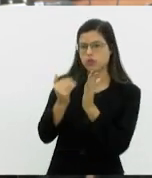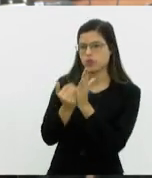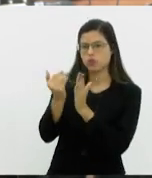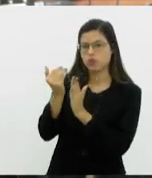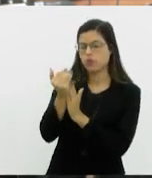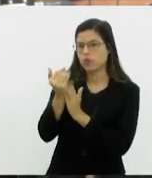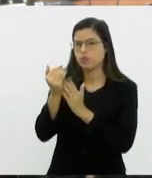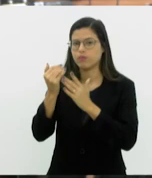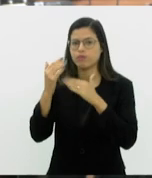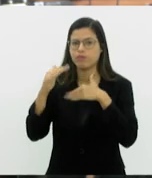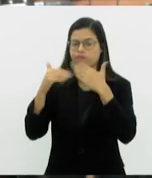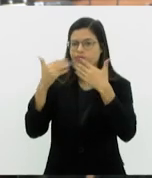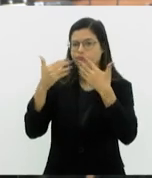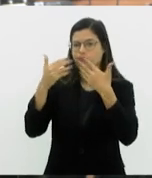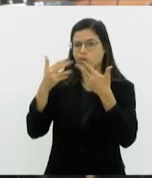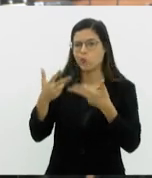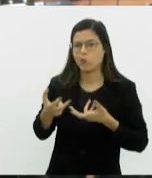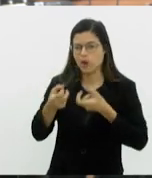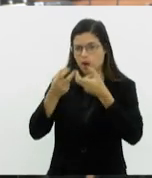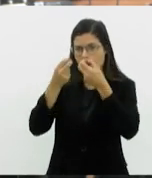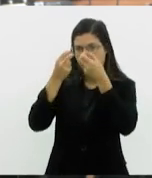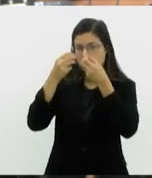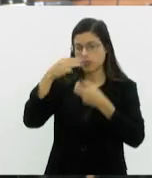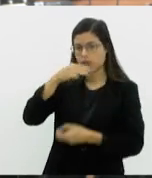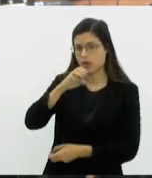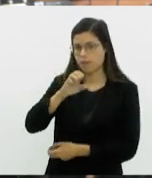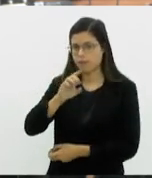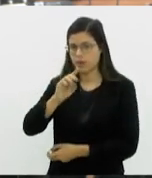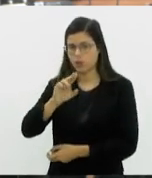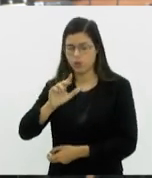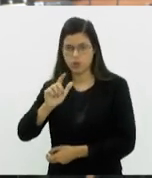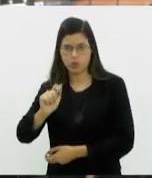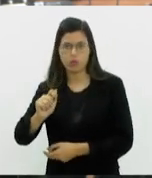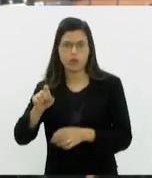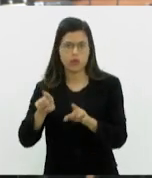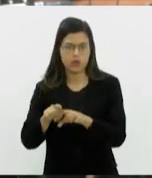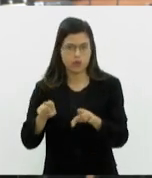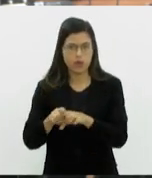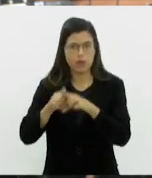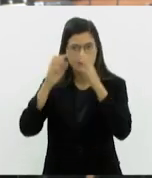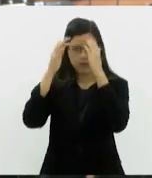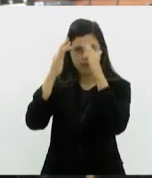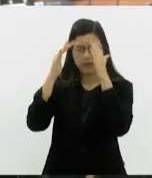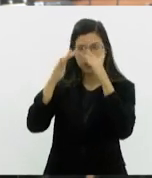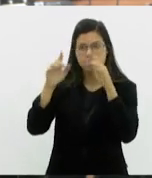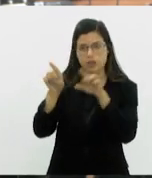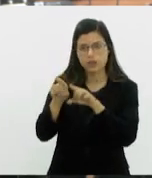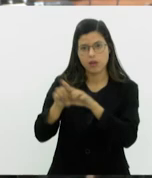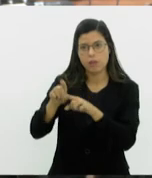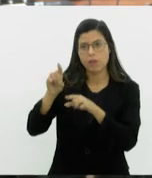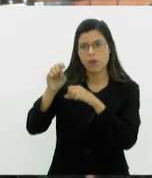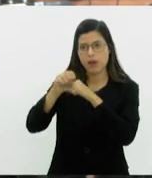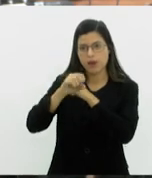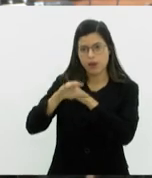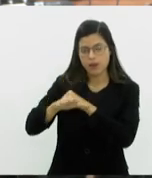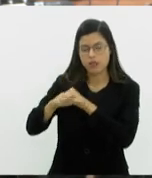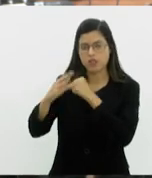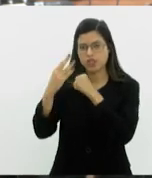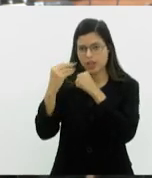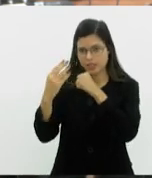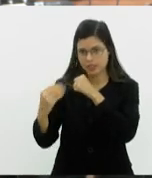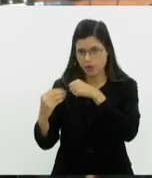dos tumores na cabeça e na medula espinhal, como a exposição à radiação, histórico familiar, tabagismo